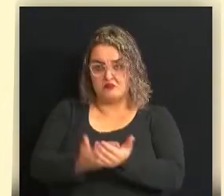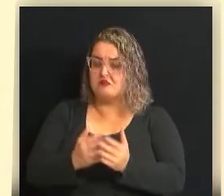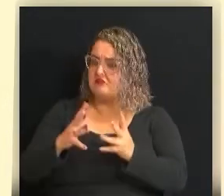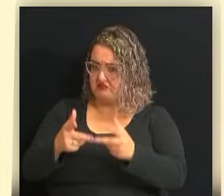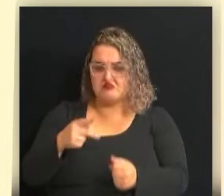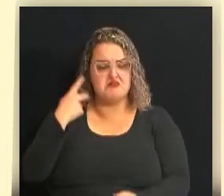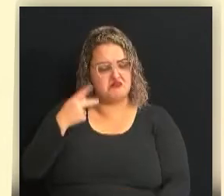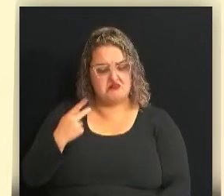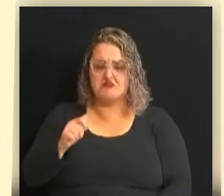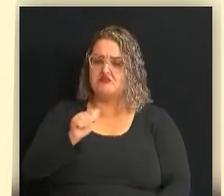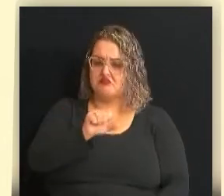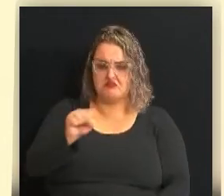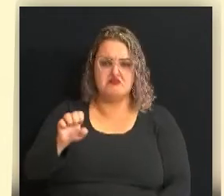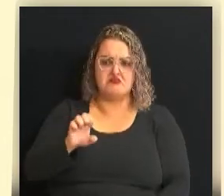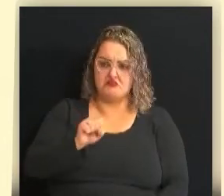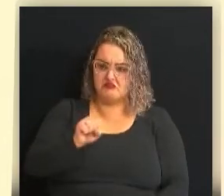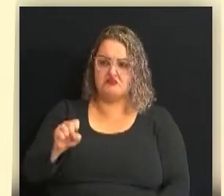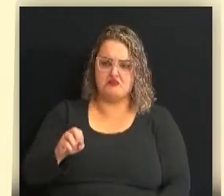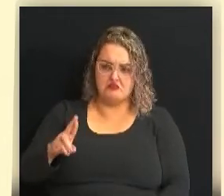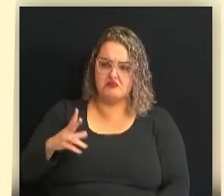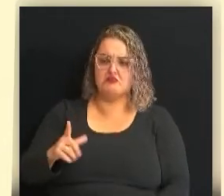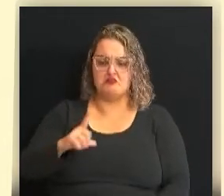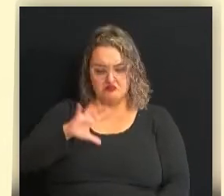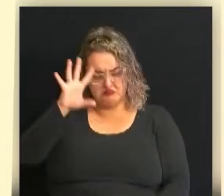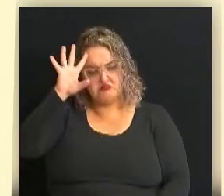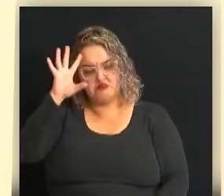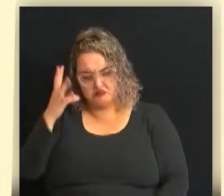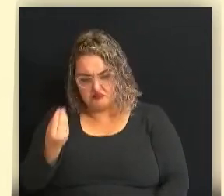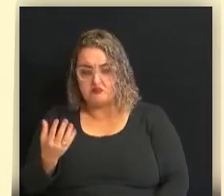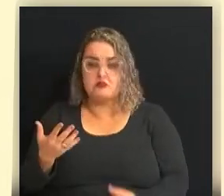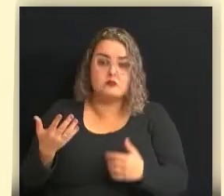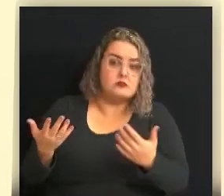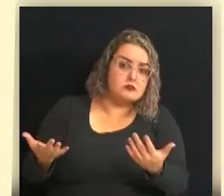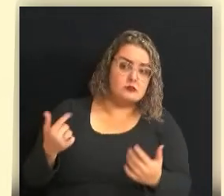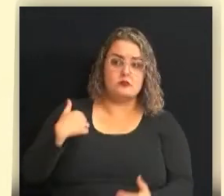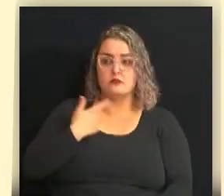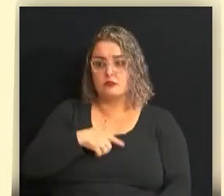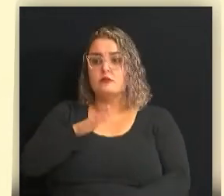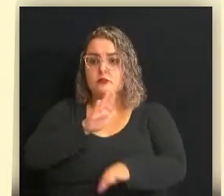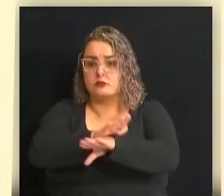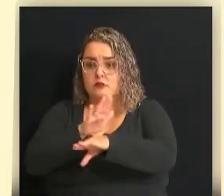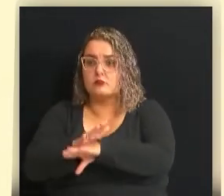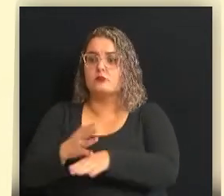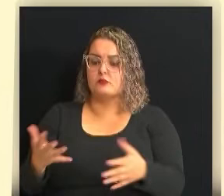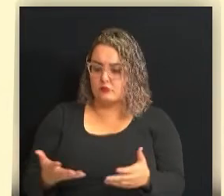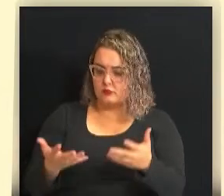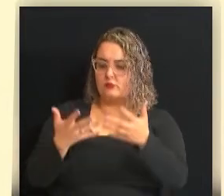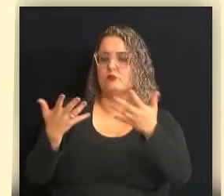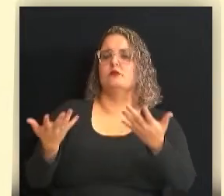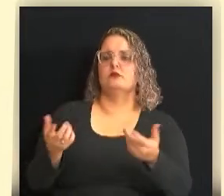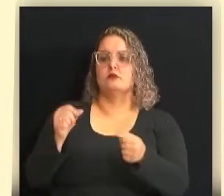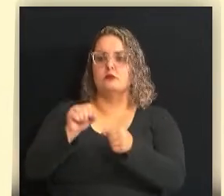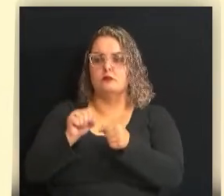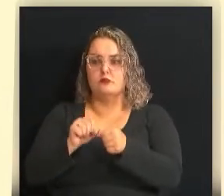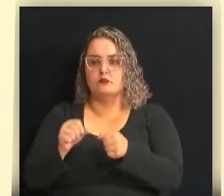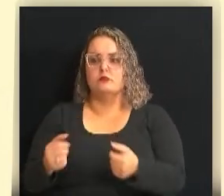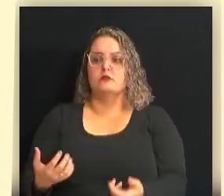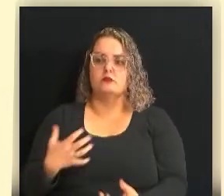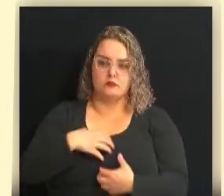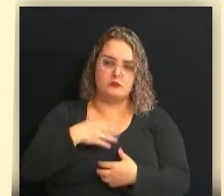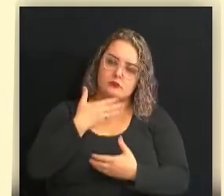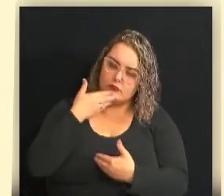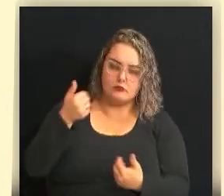em Campinas a vereadores e seus assessores tenham bastante conhecimento sobre isso mas nós somos aqui para ajudar para colaborar